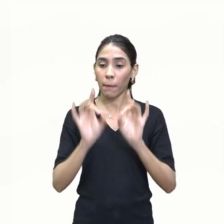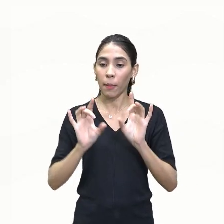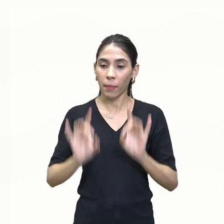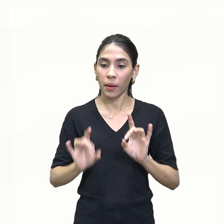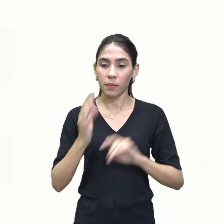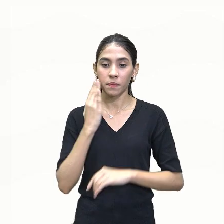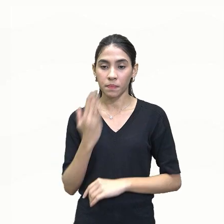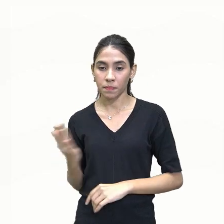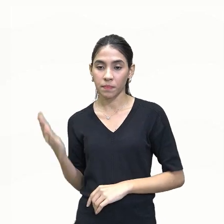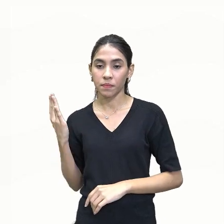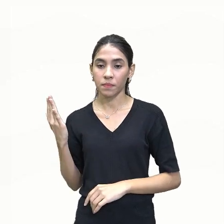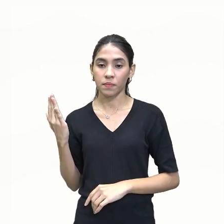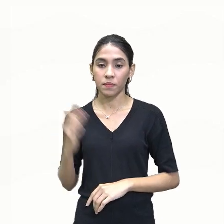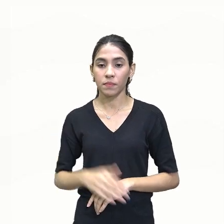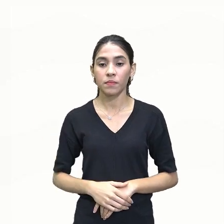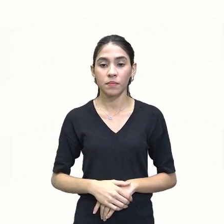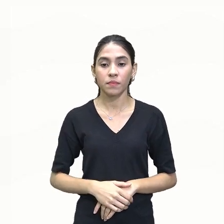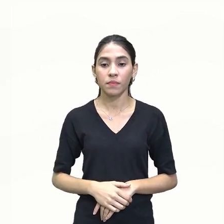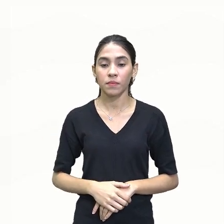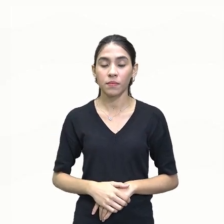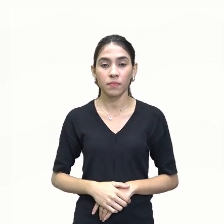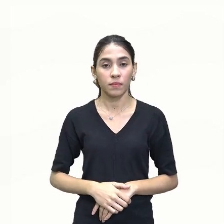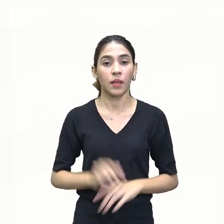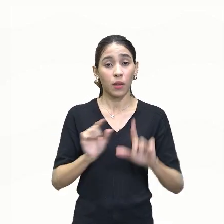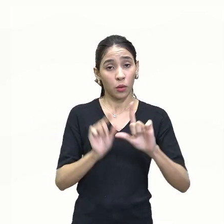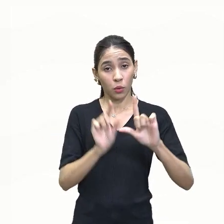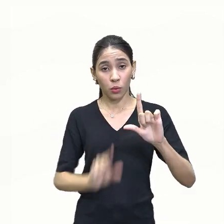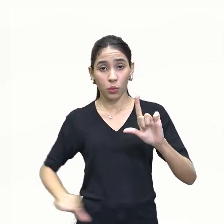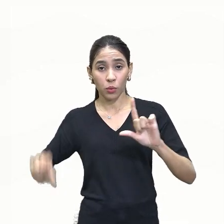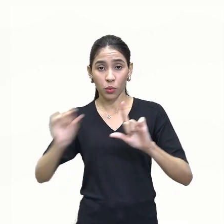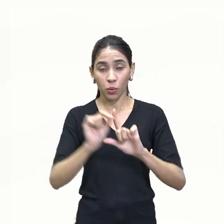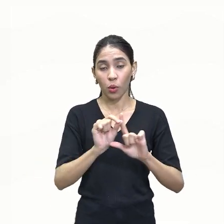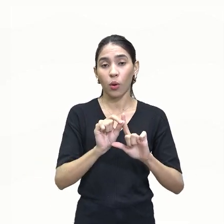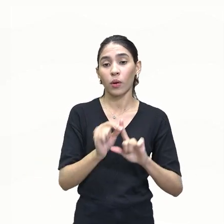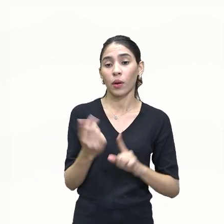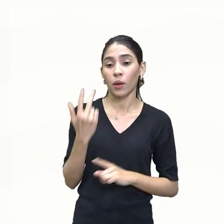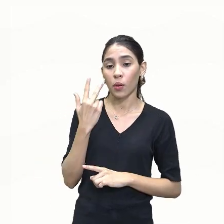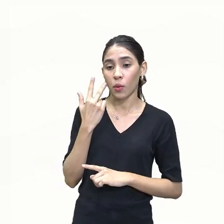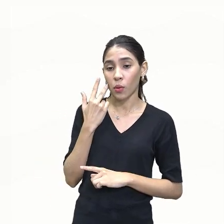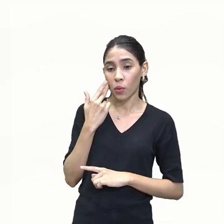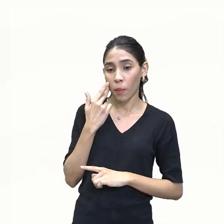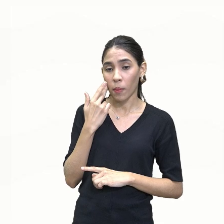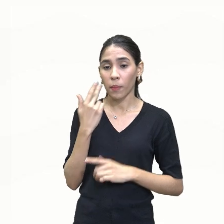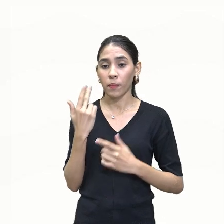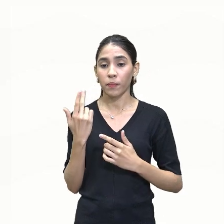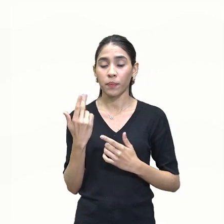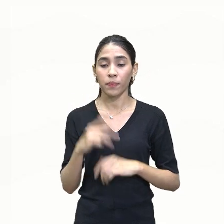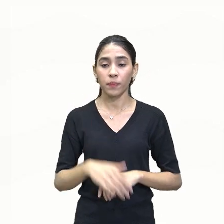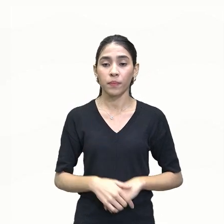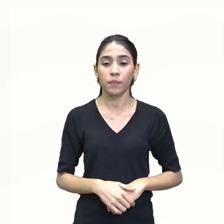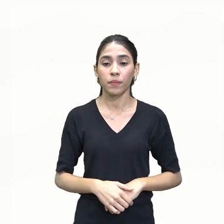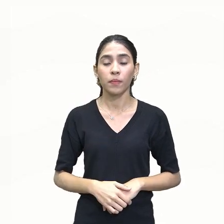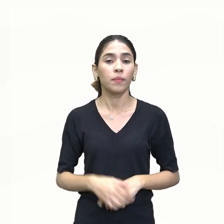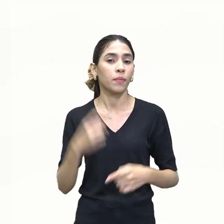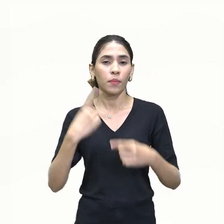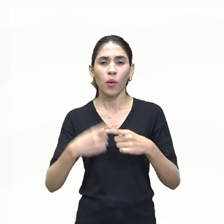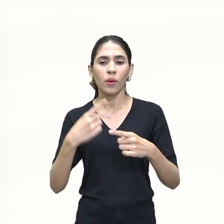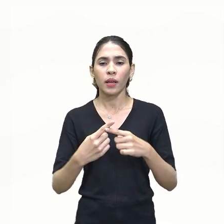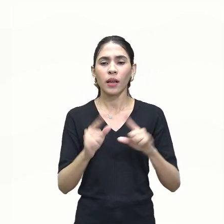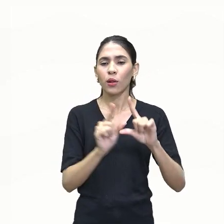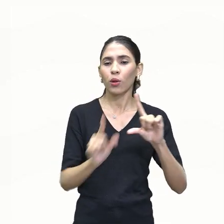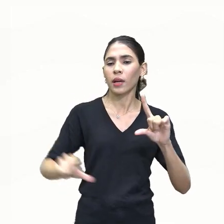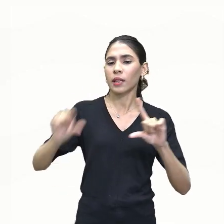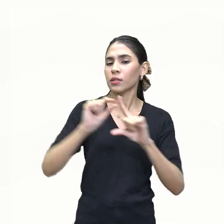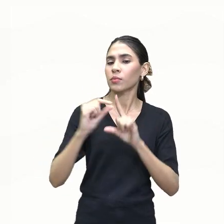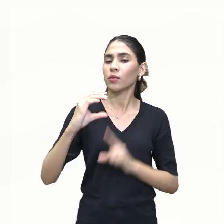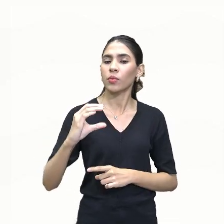tá? Qual é? É o logaritmo comum e um logaritmo... Por que, professora, logaritmo comum? Porque esse